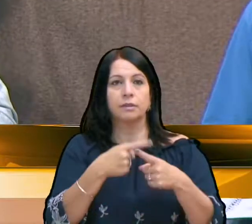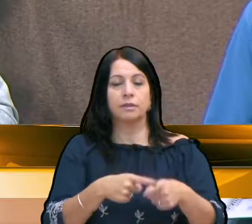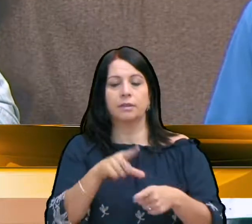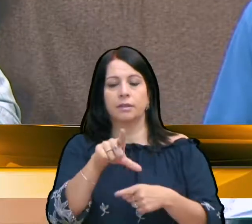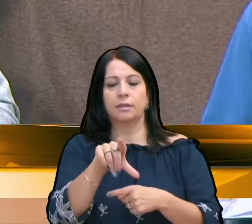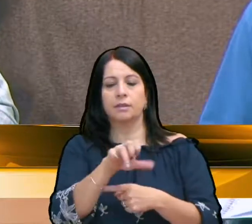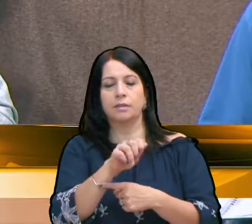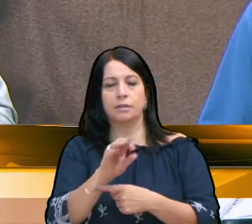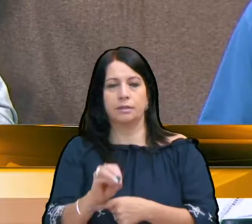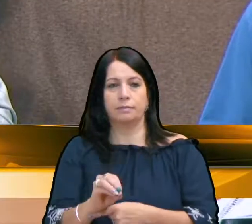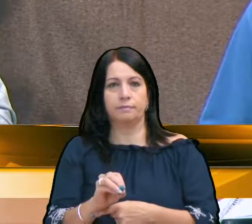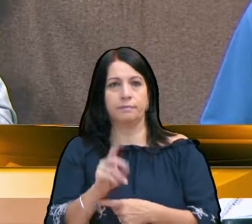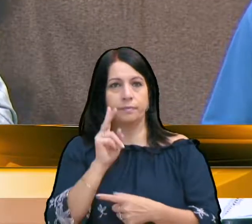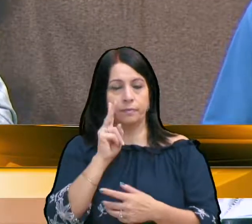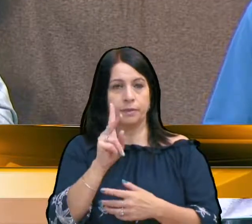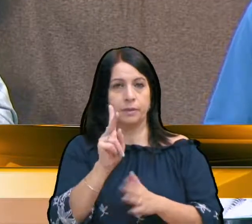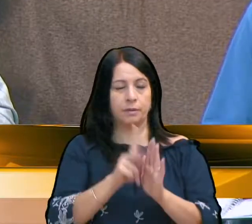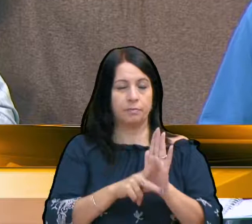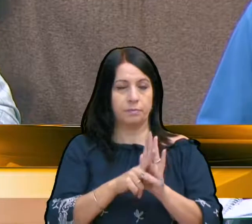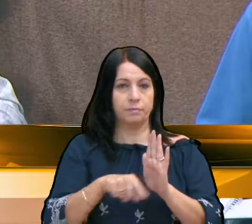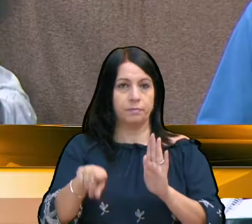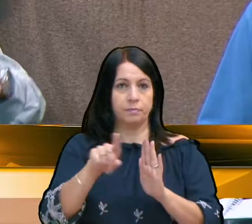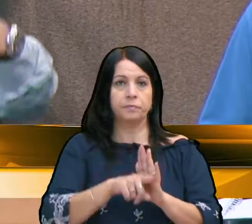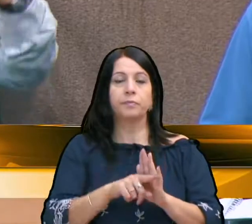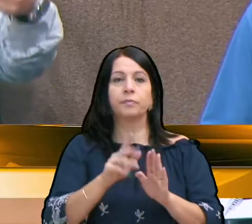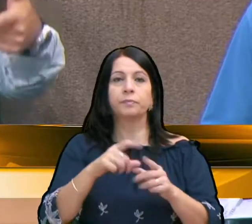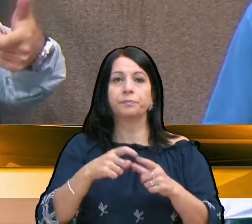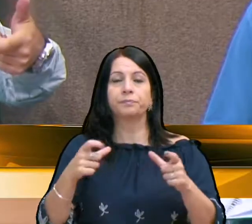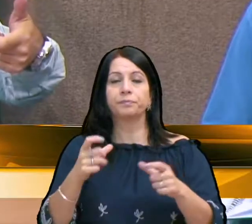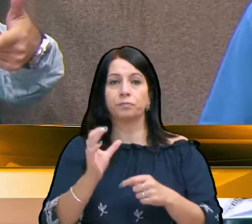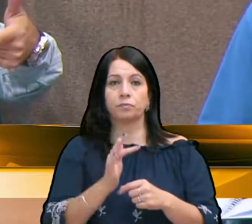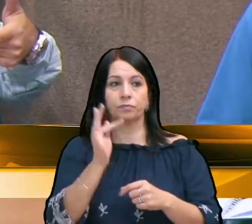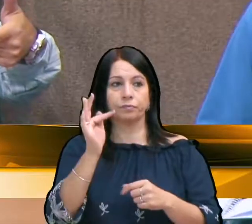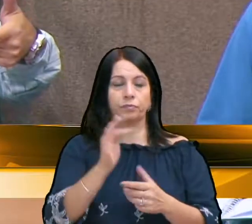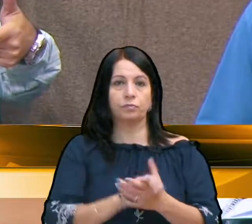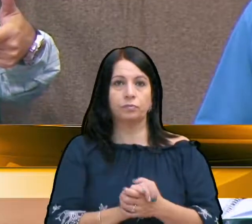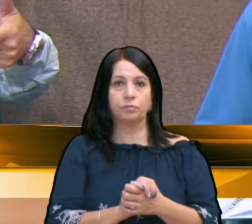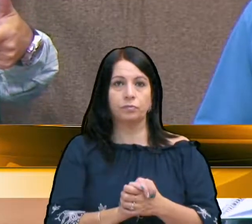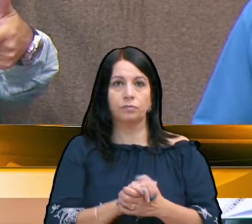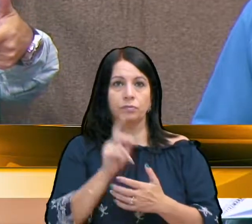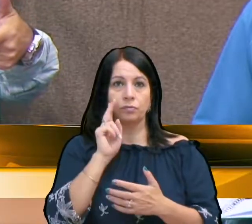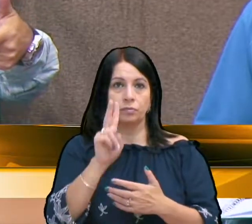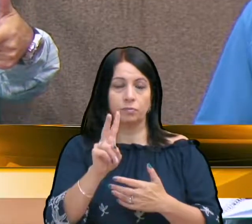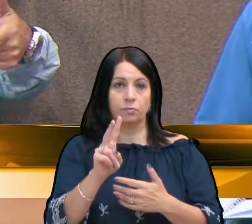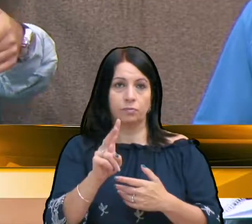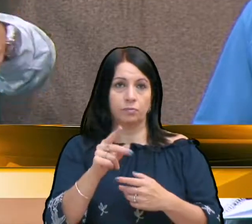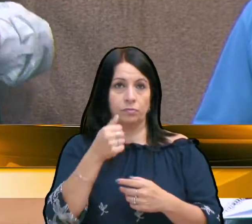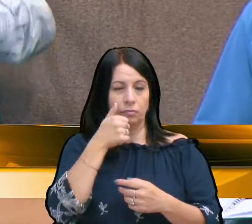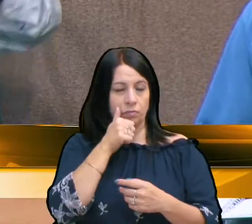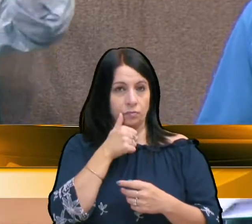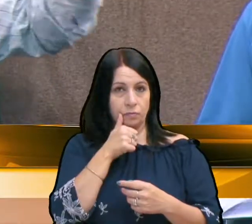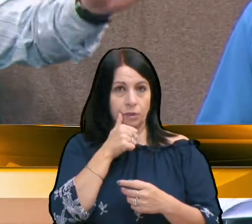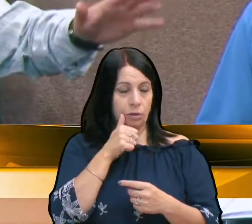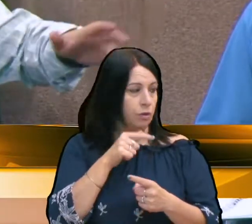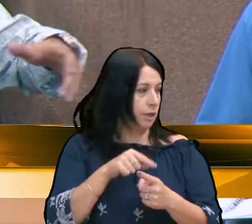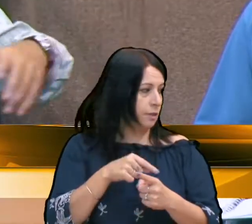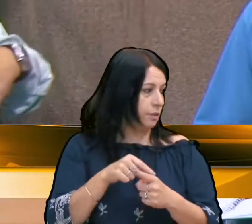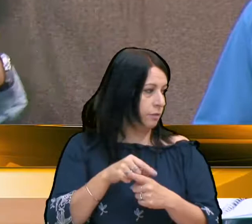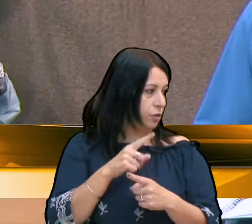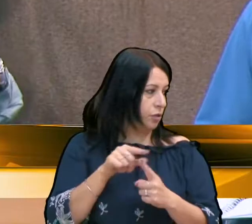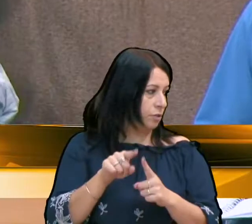licitatórios. Mas o seu projeto talvez tenha uma relevância muito maior no futuro, né, vereadora Paula? Quando a gente, aquele sonho